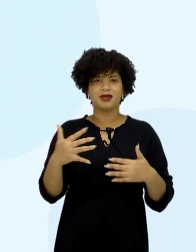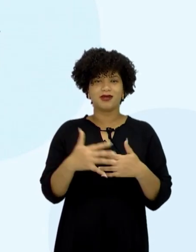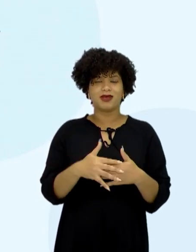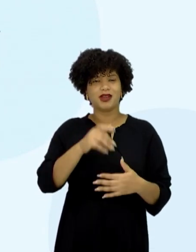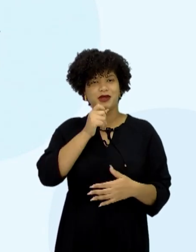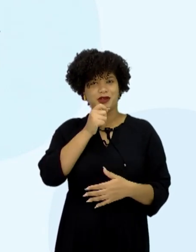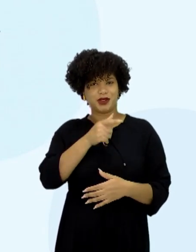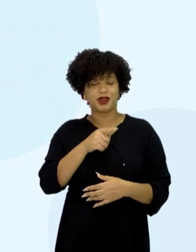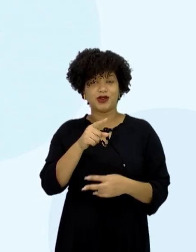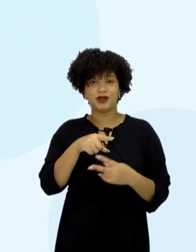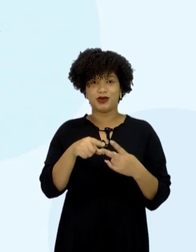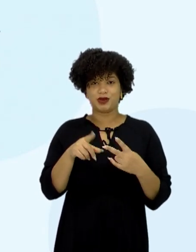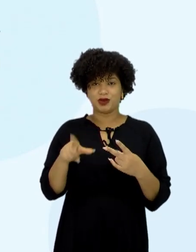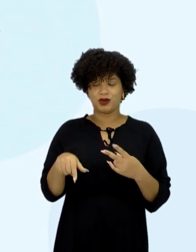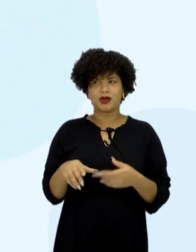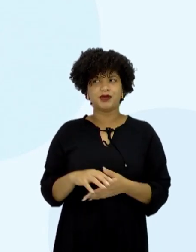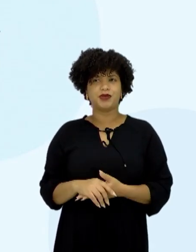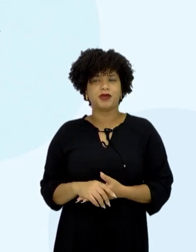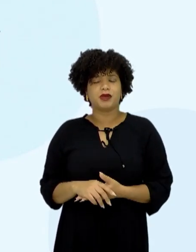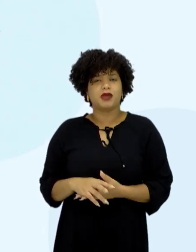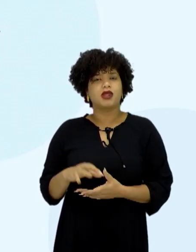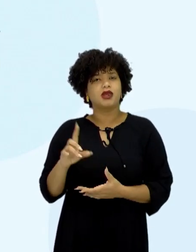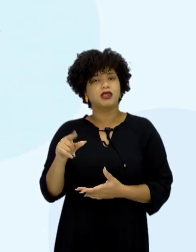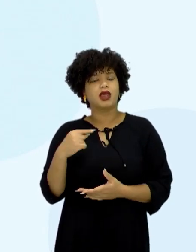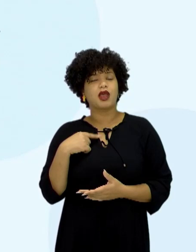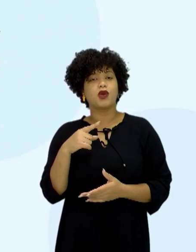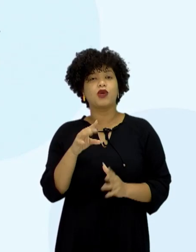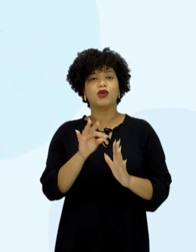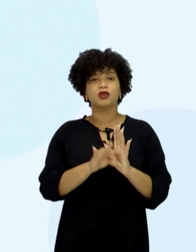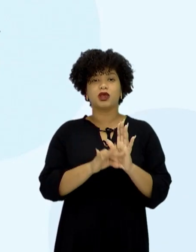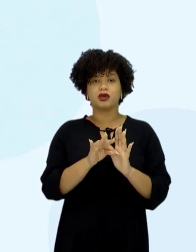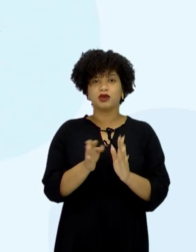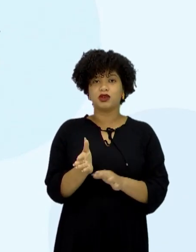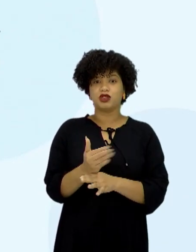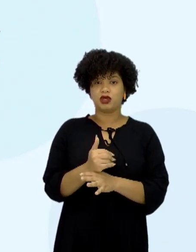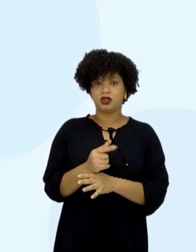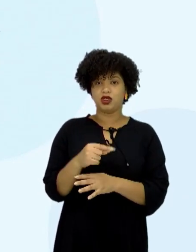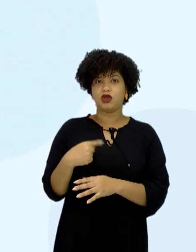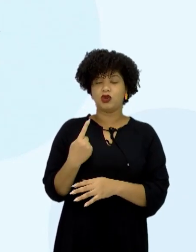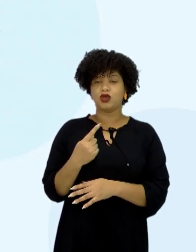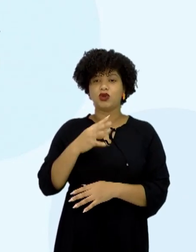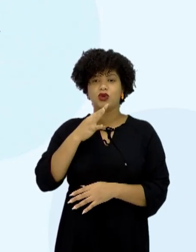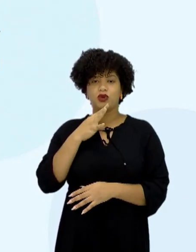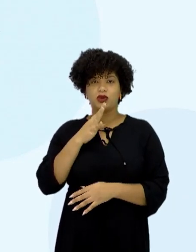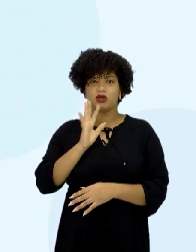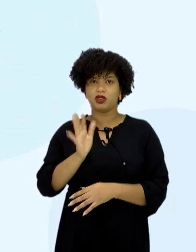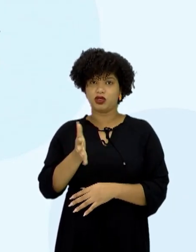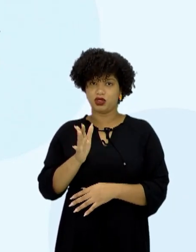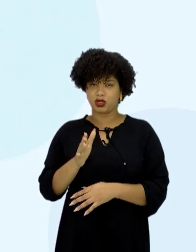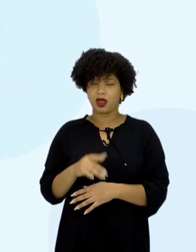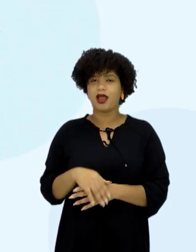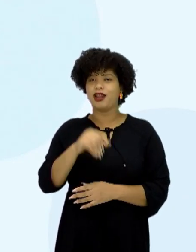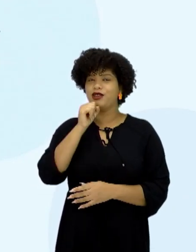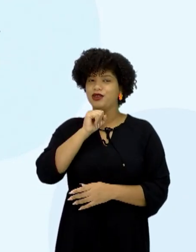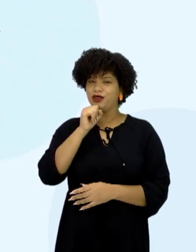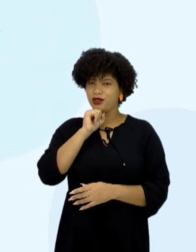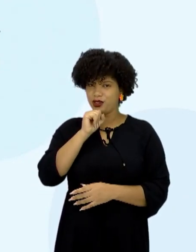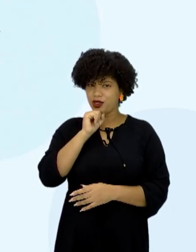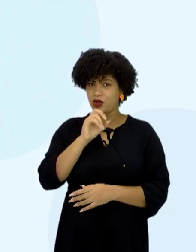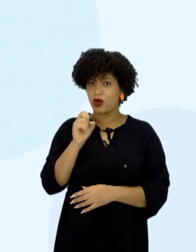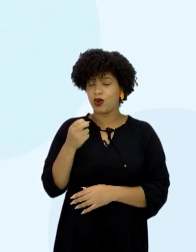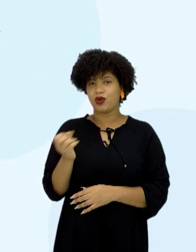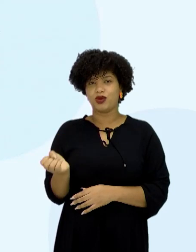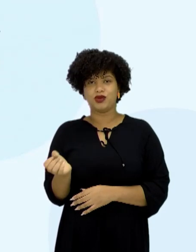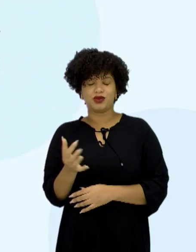coisa é que, se é uma paródia, a gente está trabalhando com um texto anterior, um texto conhecido, antigo ou recente,